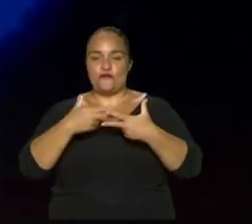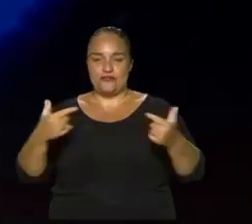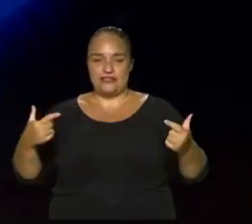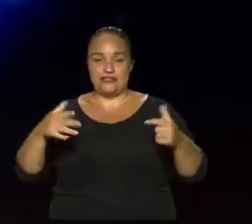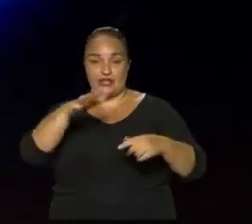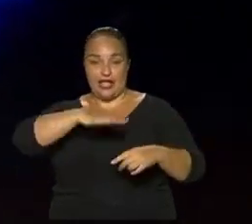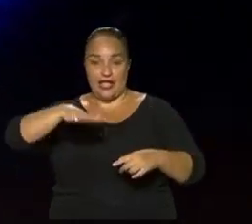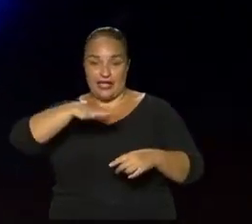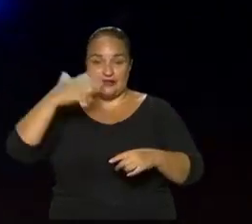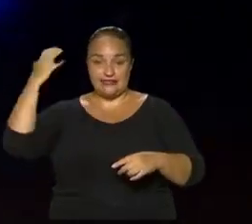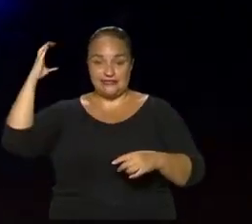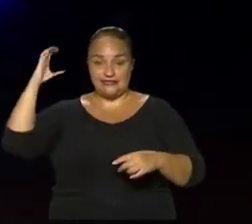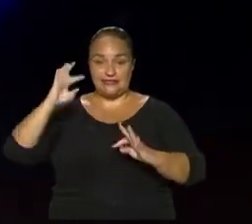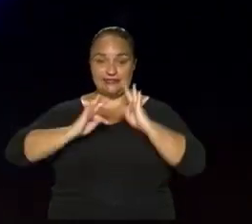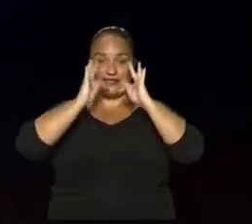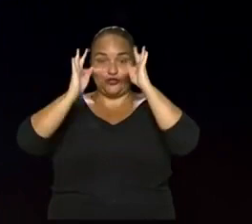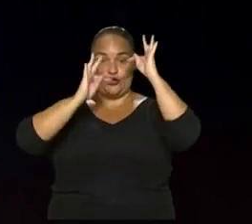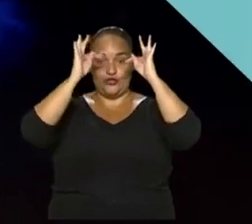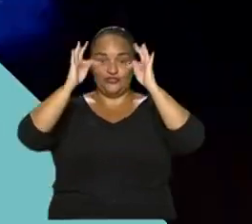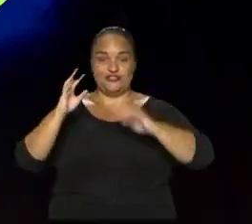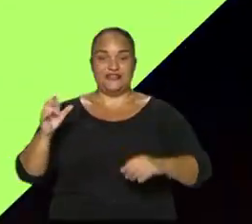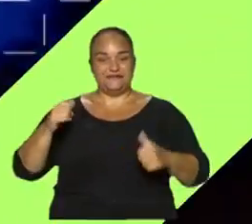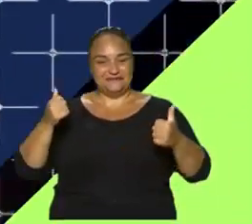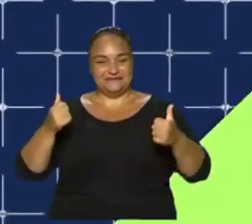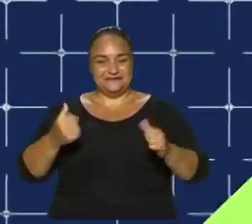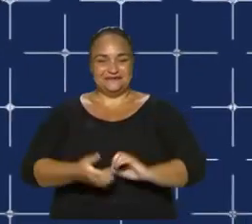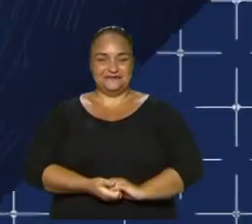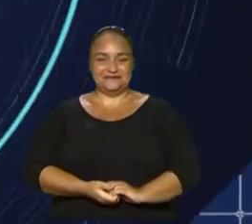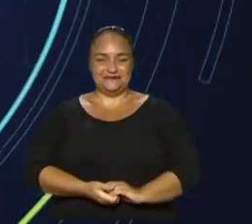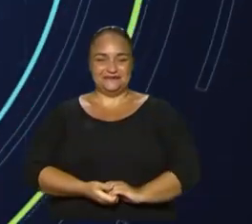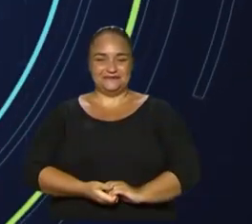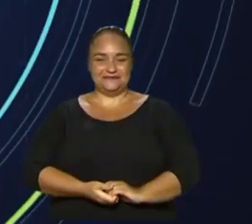da ciência e da tecnologia. Rodou!